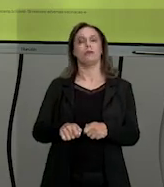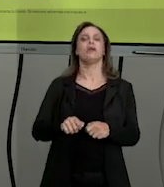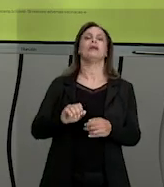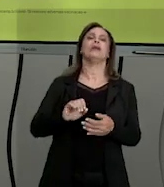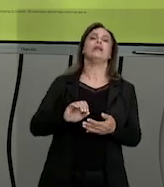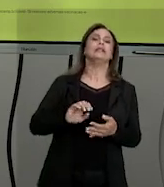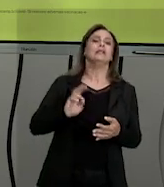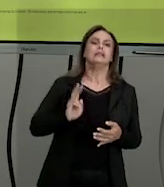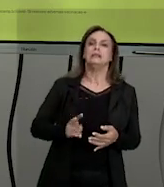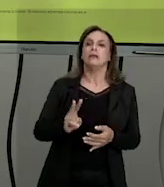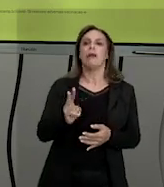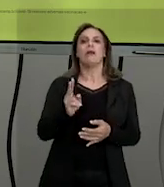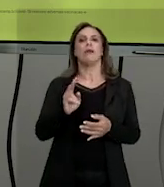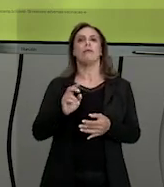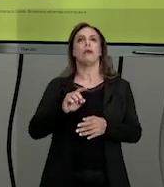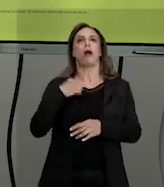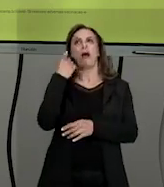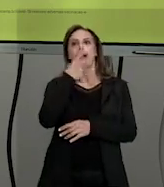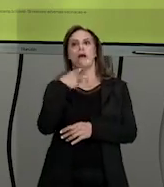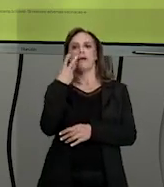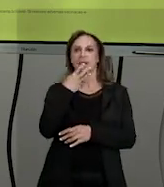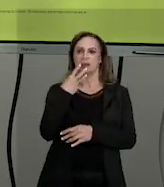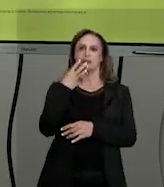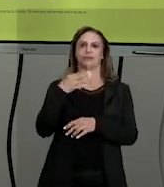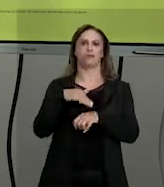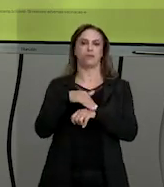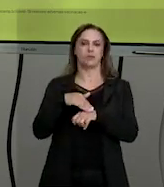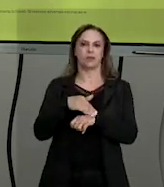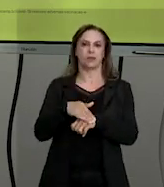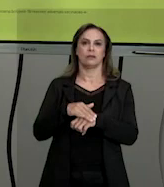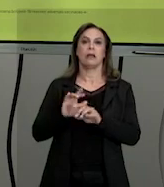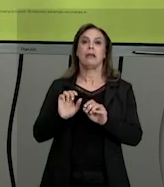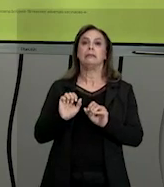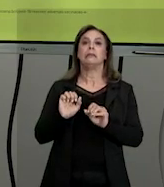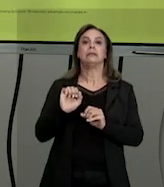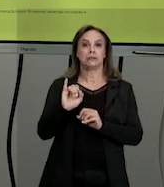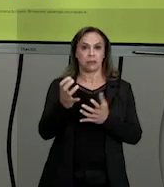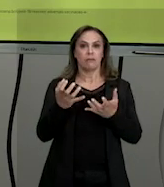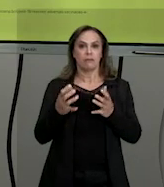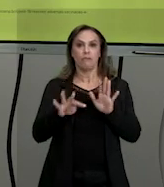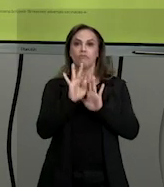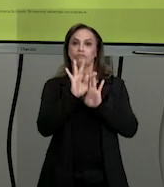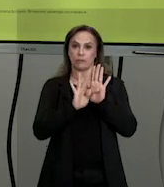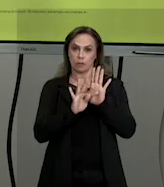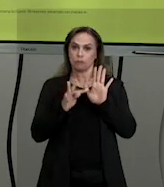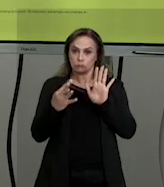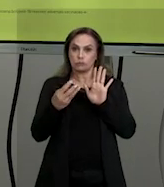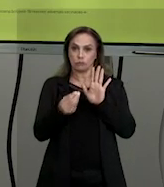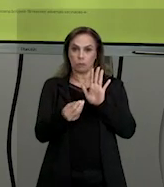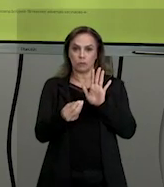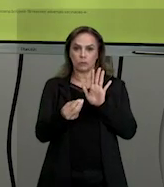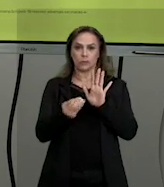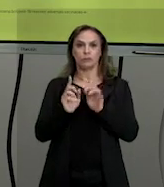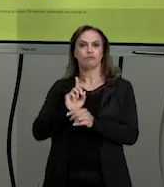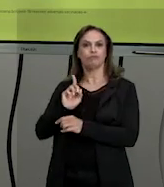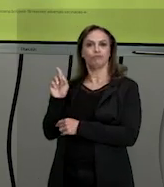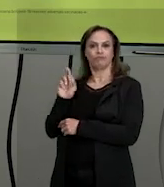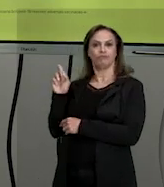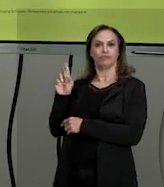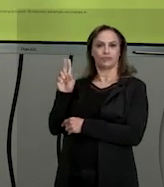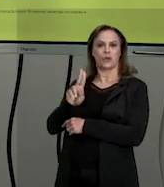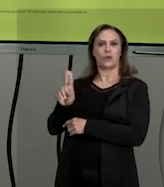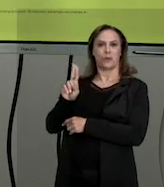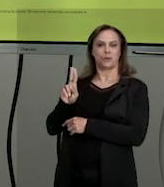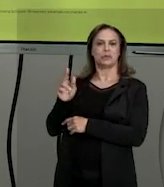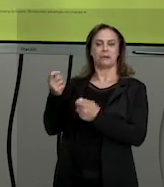texto completo, aponta aí o seu celular para esse QR Code, para a gente conseguir interagir melhor aqui.